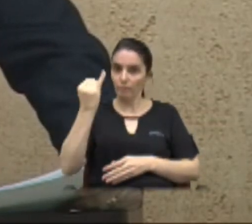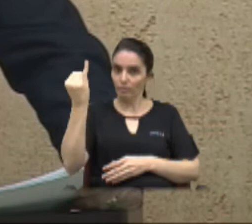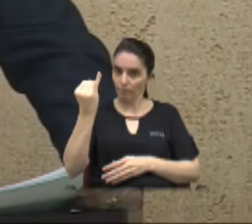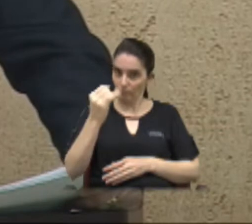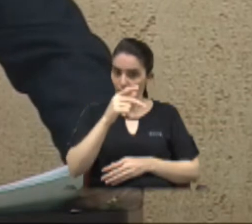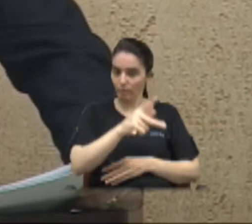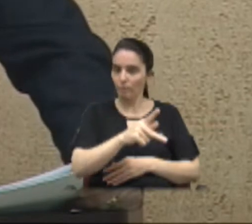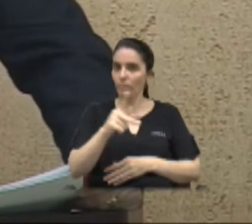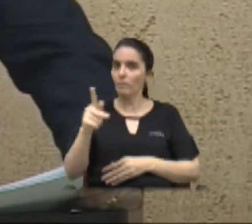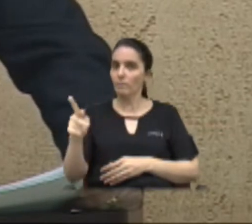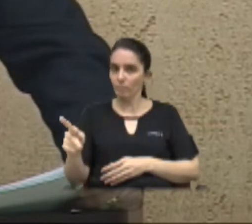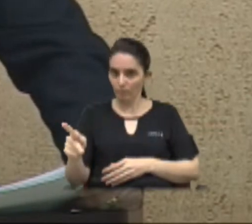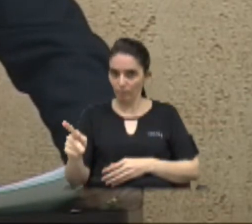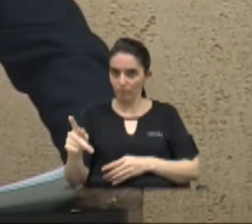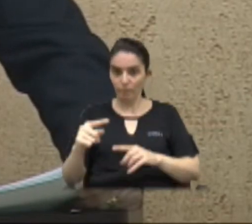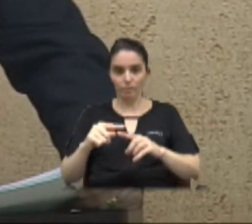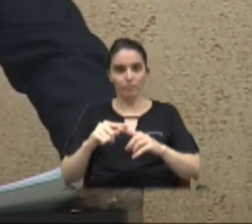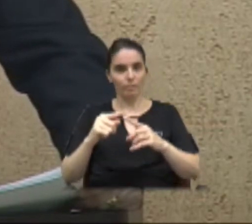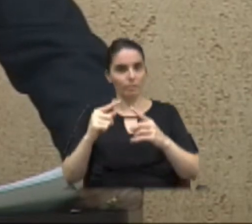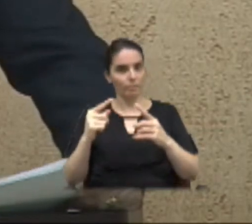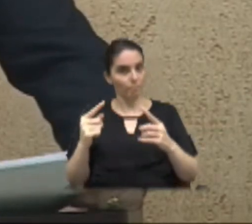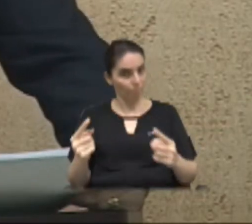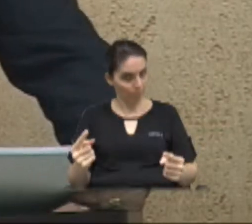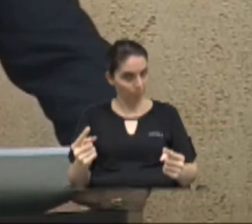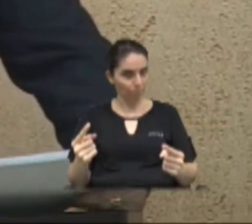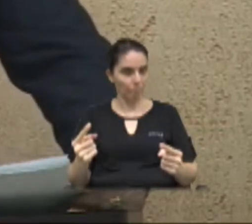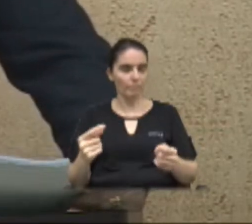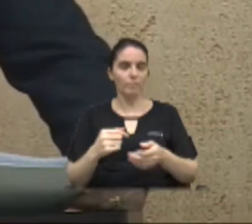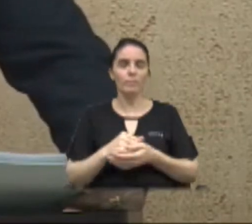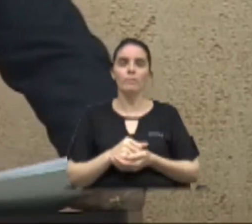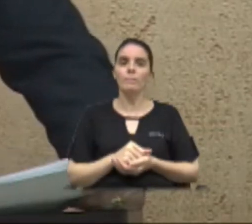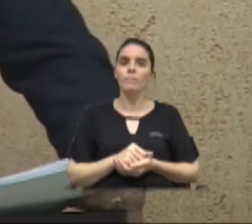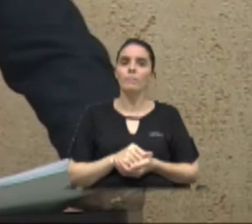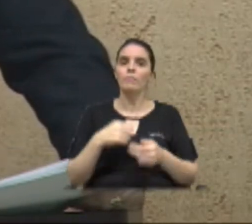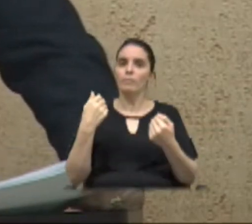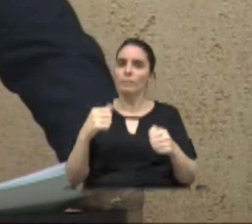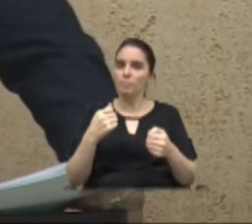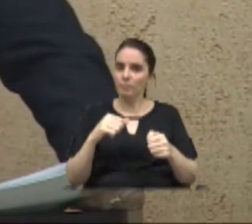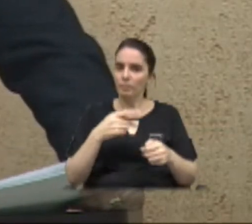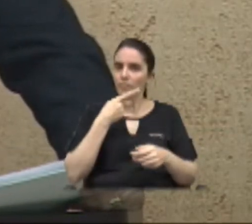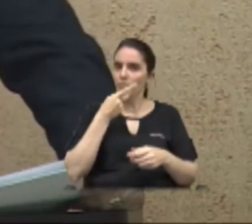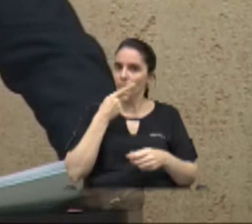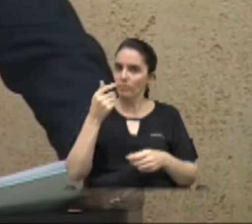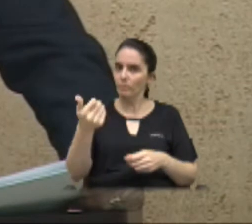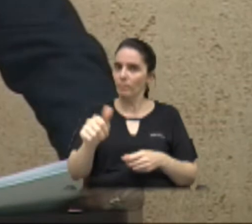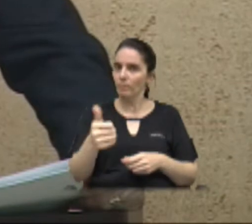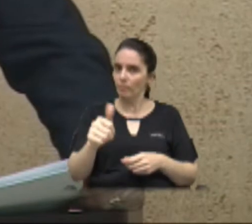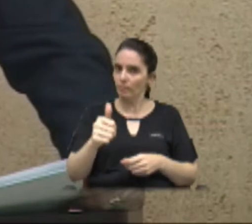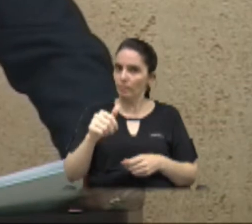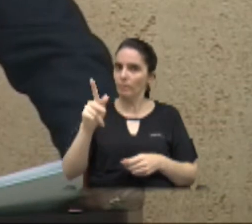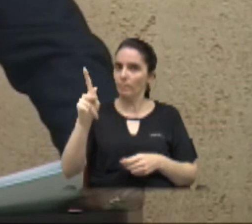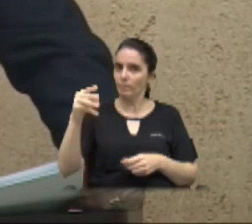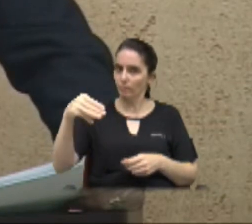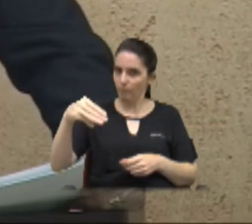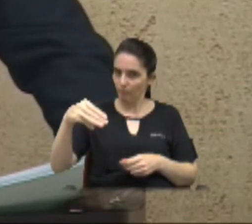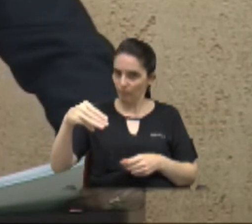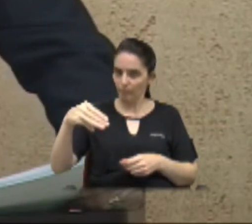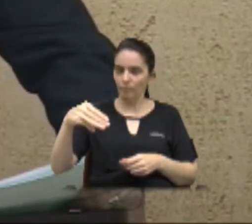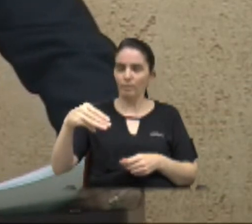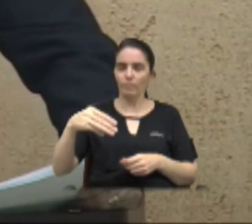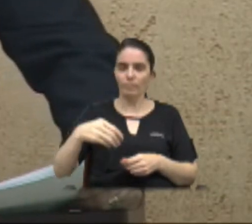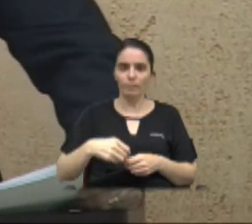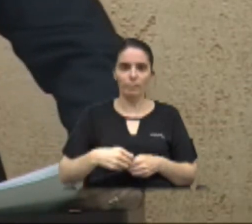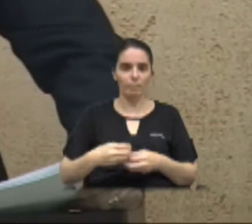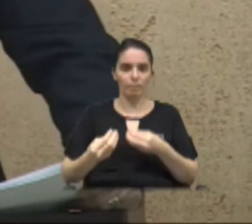professor. Mas não poderia deixar de mencionar a profissão de vocês, porque eu não consigo entender